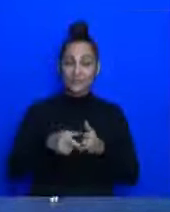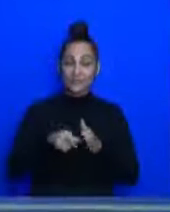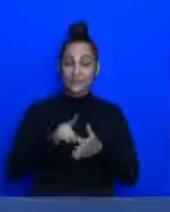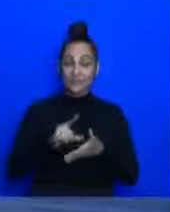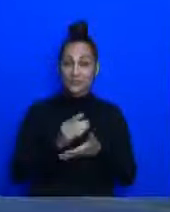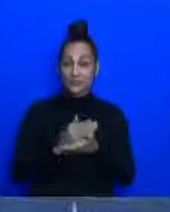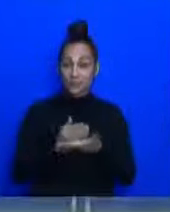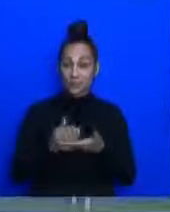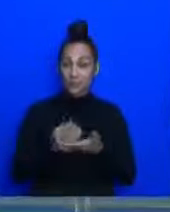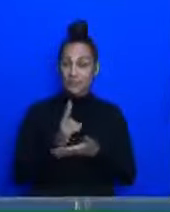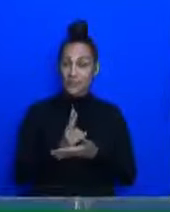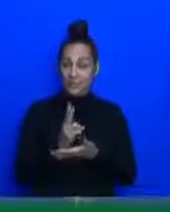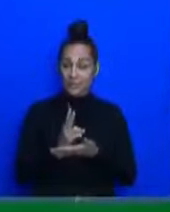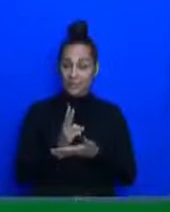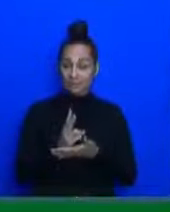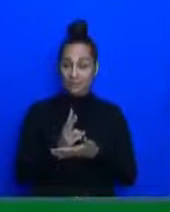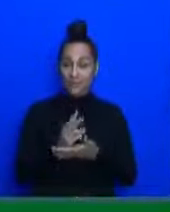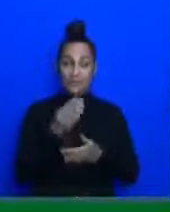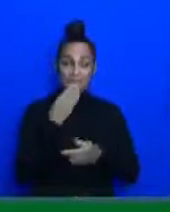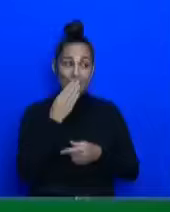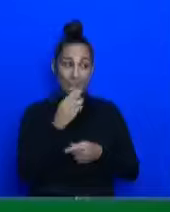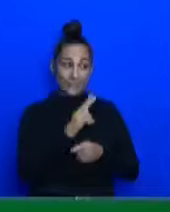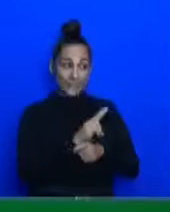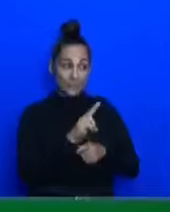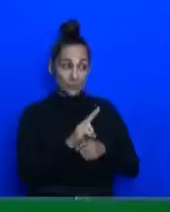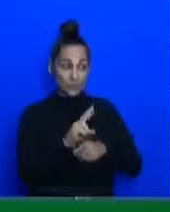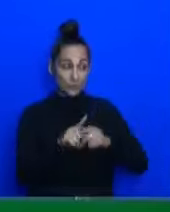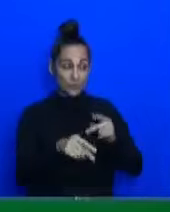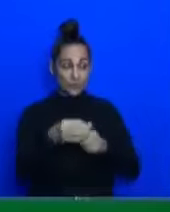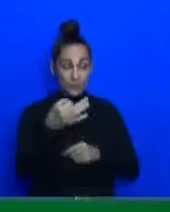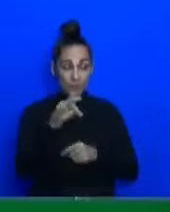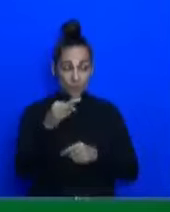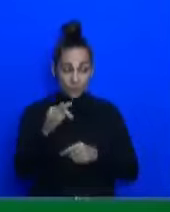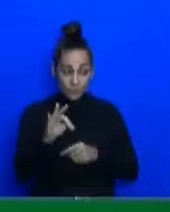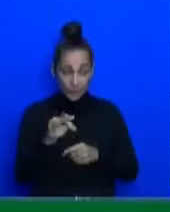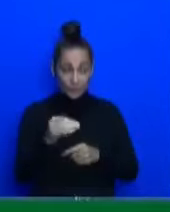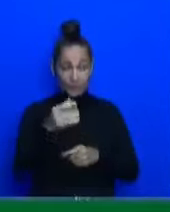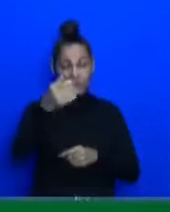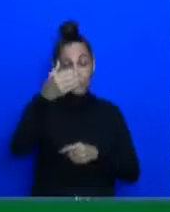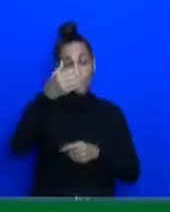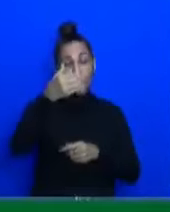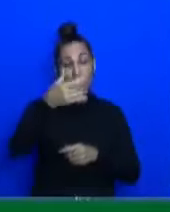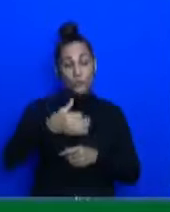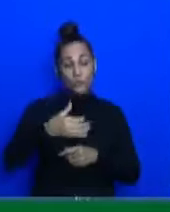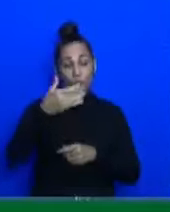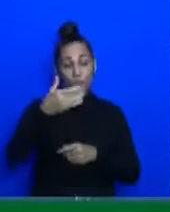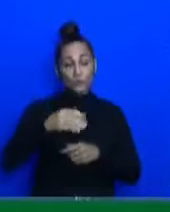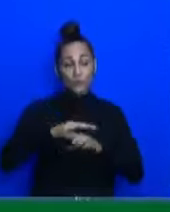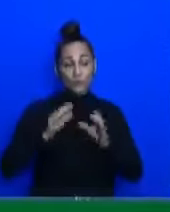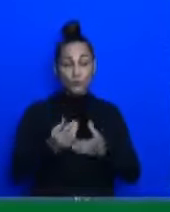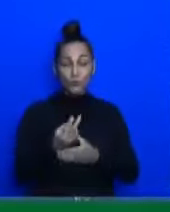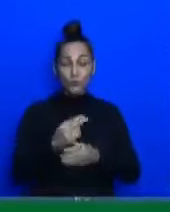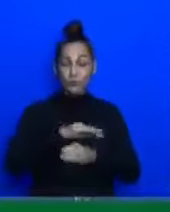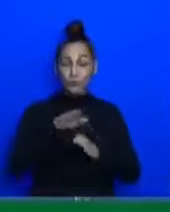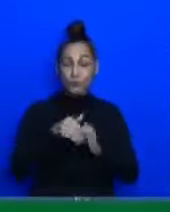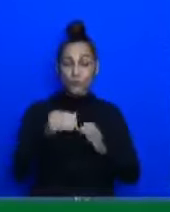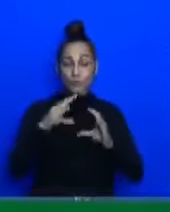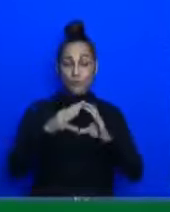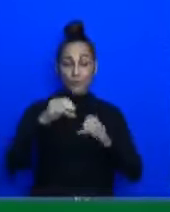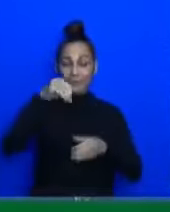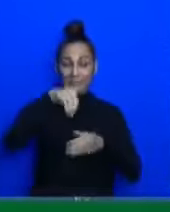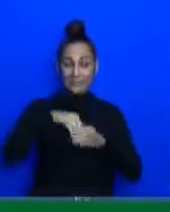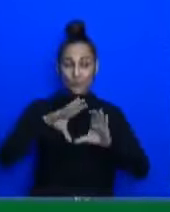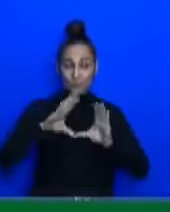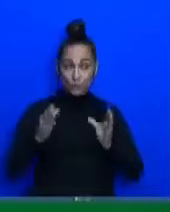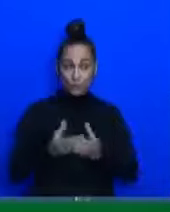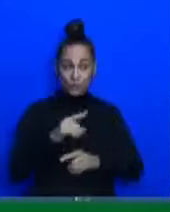Antes de darmos sequência, eu peço às nossas auditoras populares que confirmem que o suporte do Globo número 2, todas as bolas desceram, estão